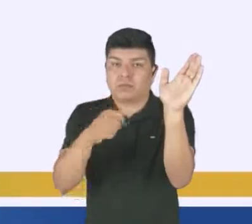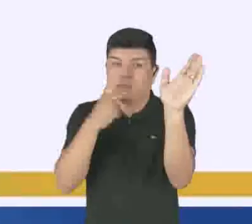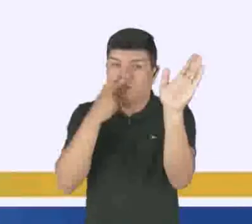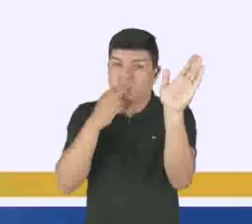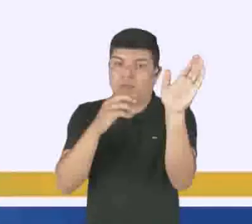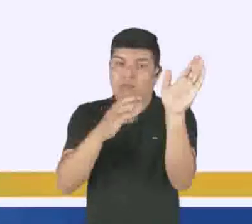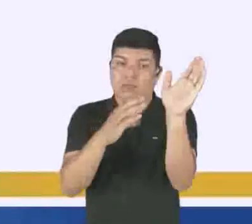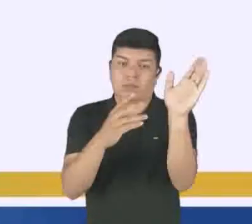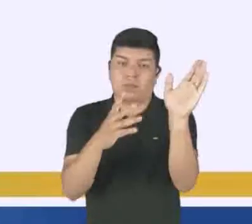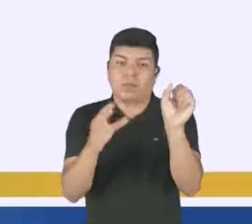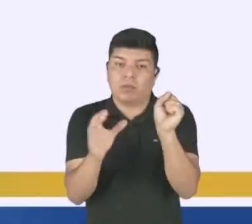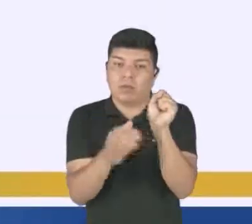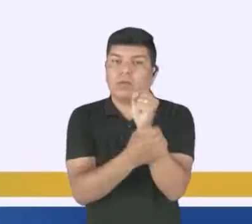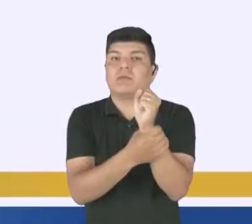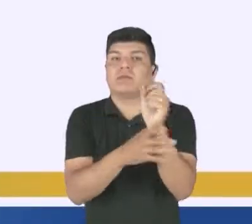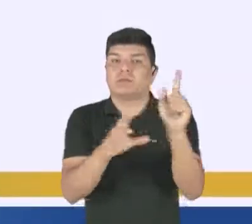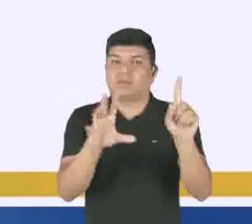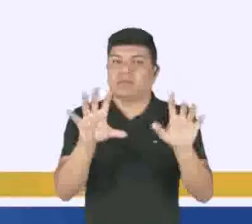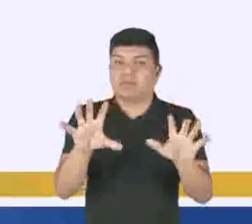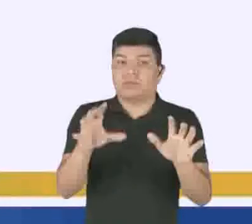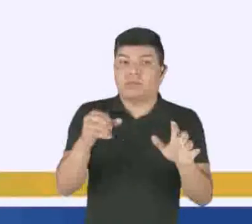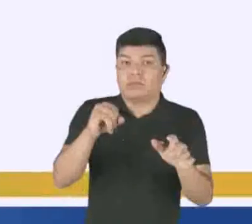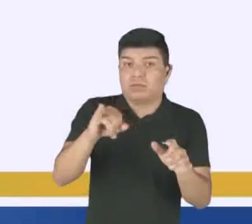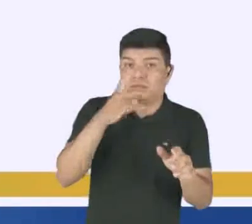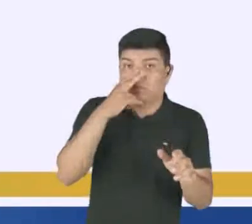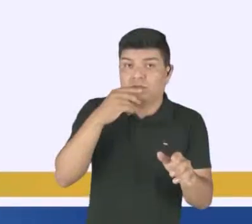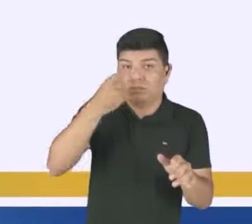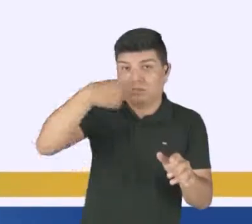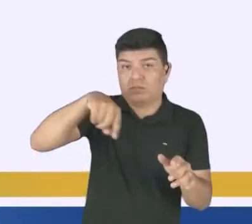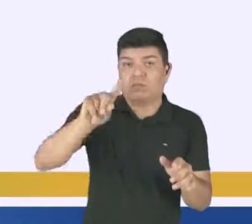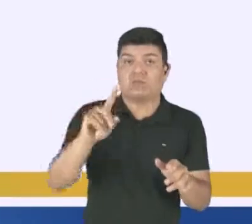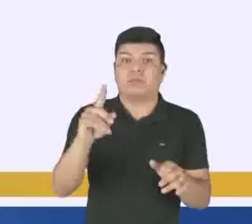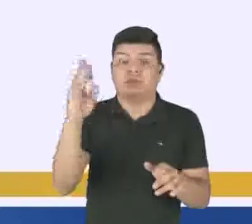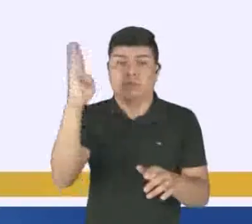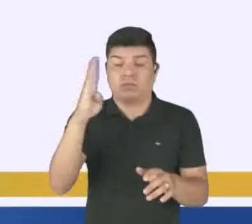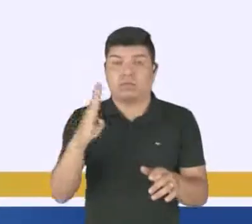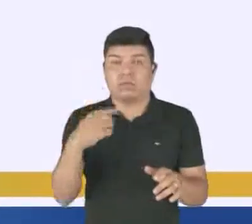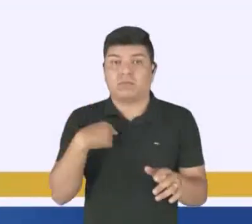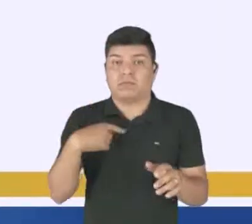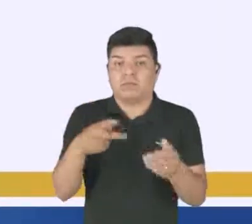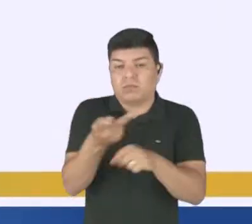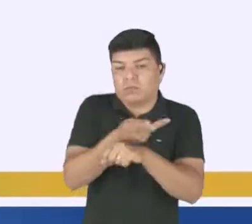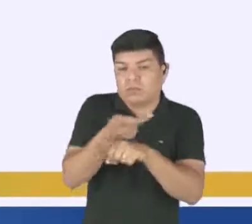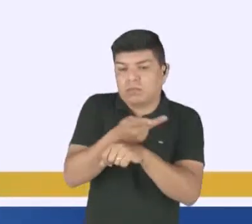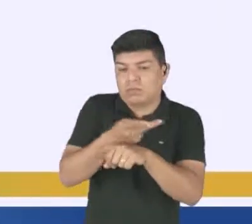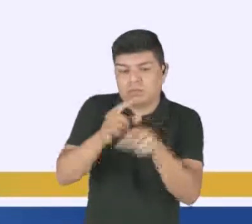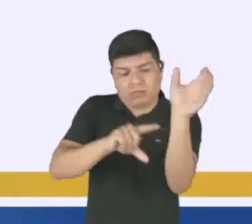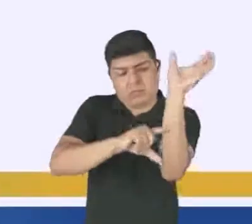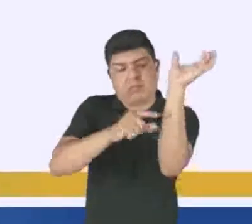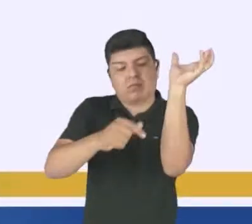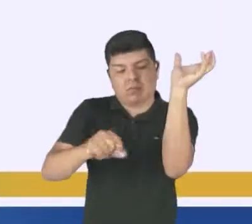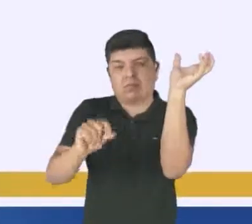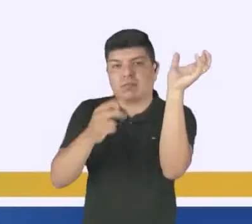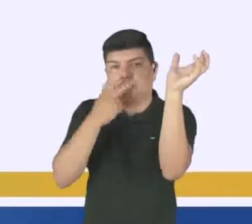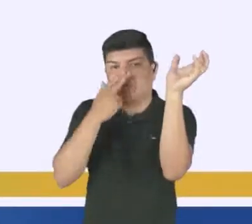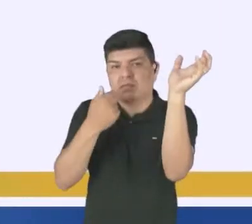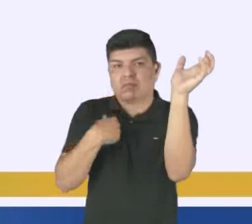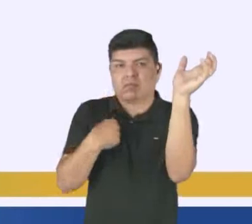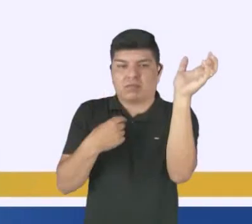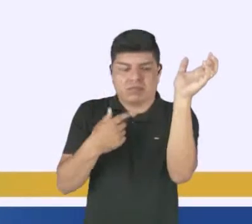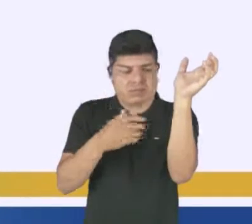cera protetora. Se você chegar no centro-oeste brasileiro, procure uma folha e vai ver que ela é desse jeito, tem